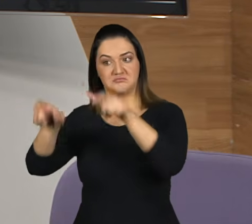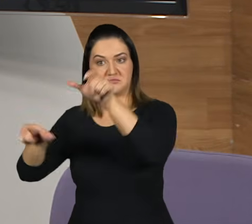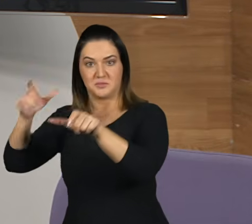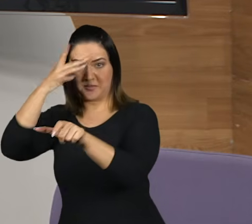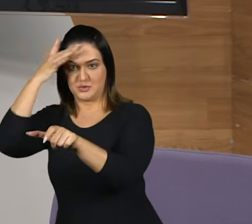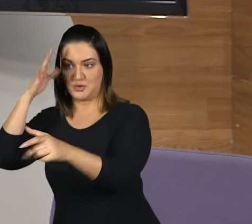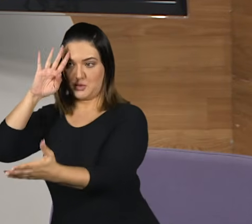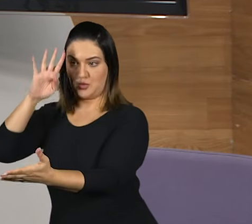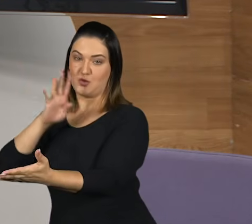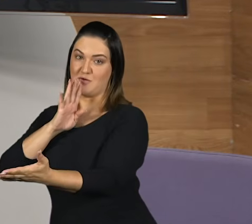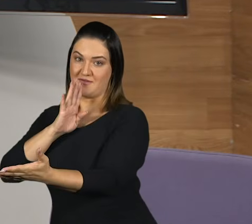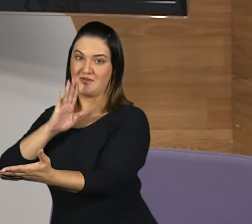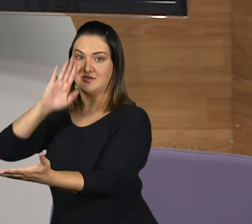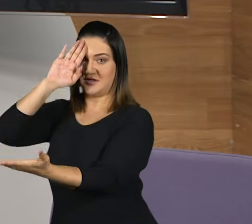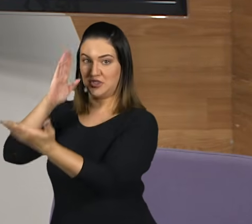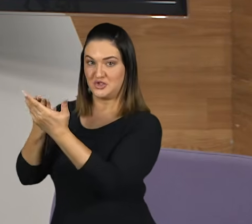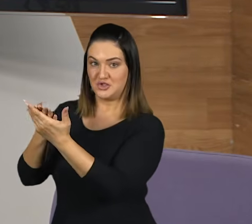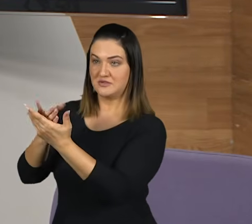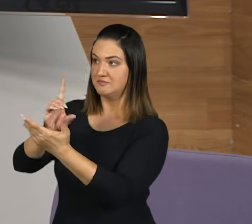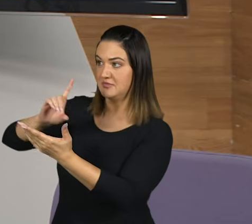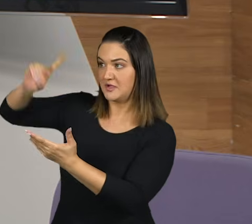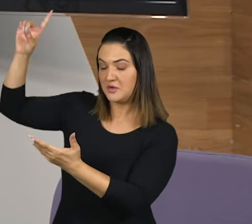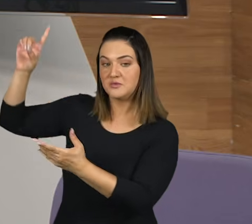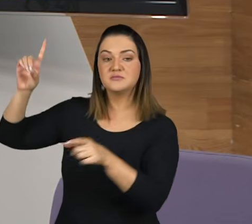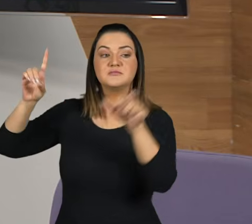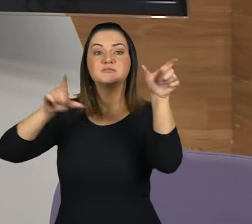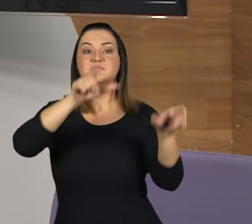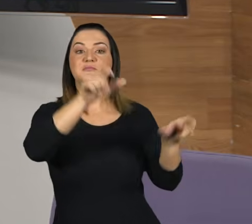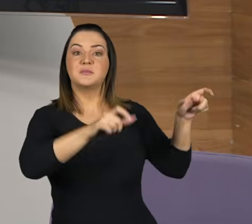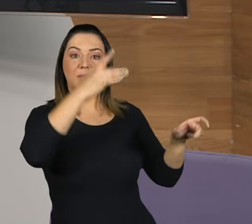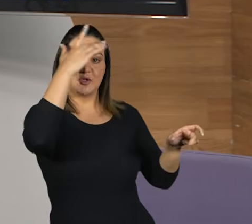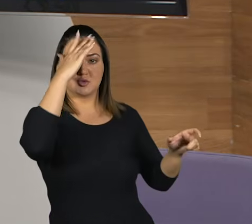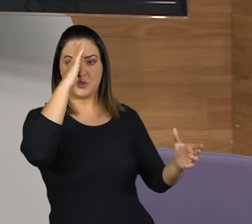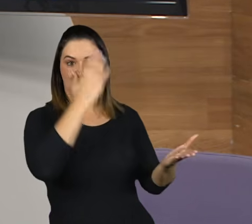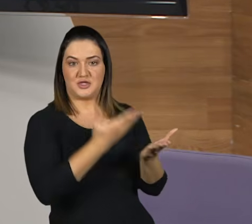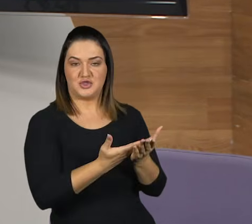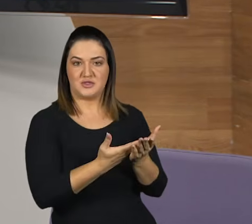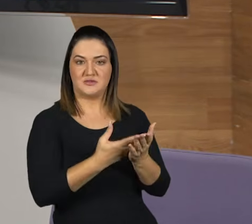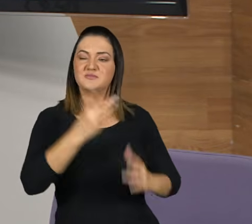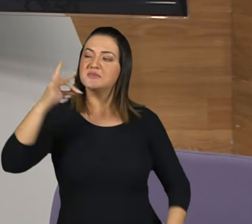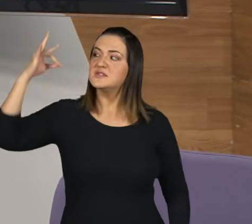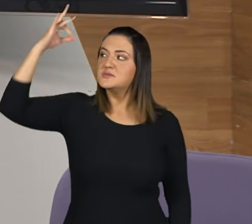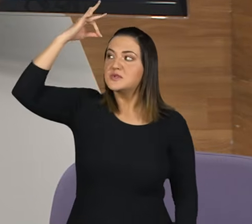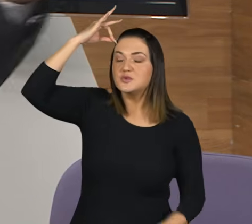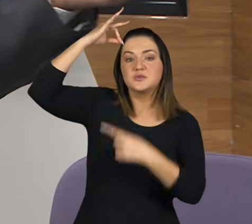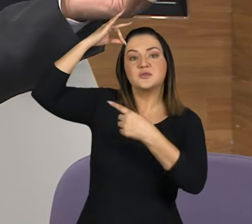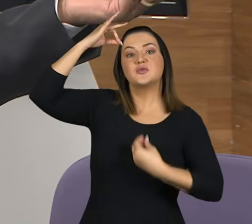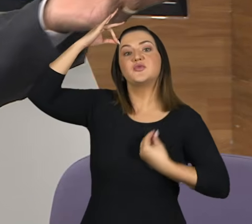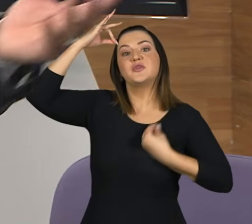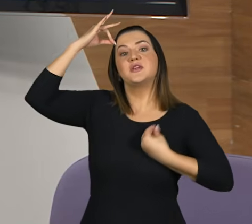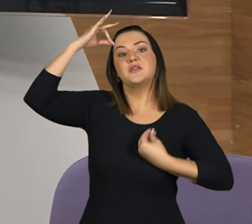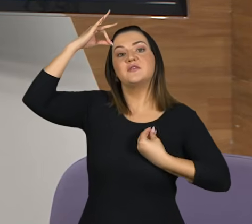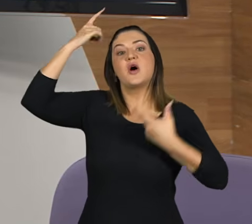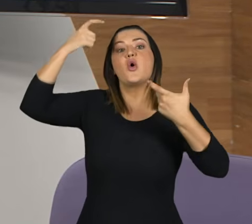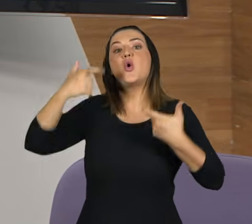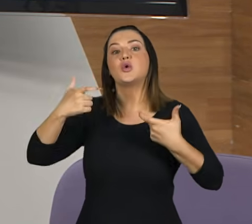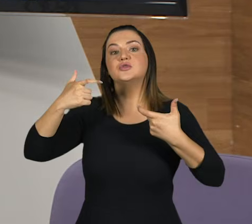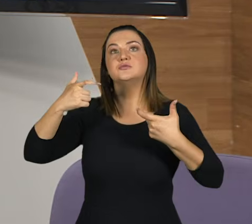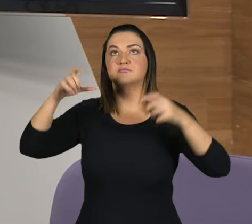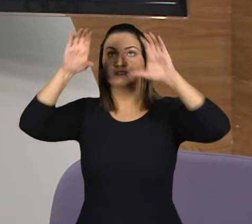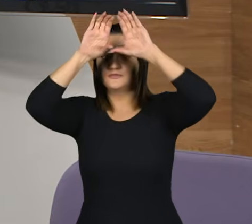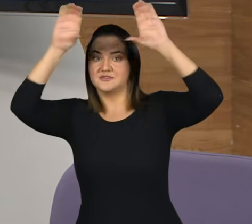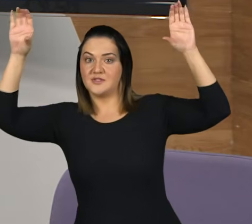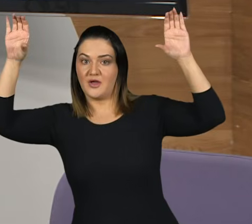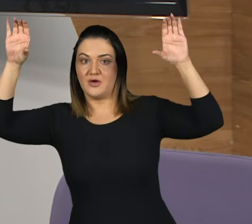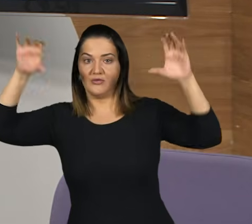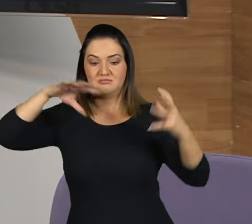daqueles que não conhecem a verdade? O Espírito Santo vive aonde? No céu, na terra, no espaço? Onde vive o